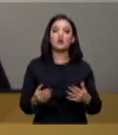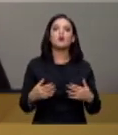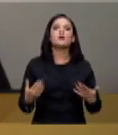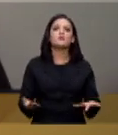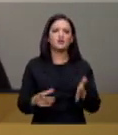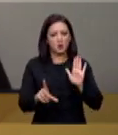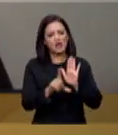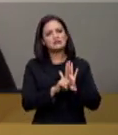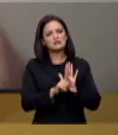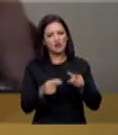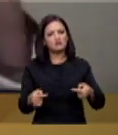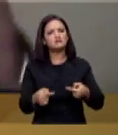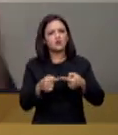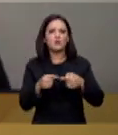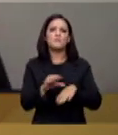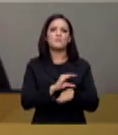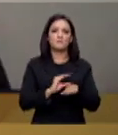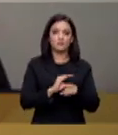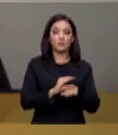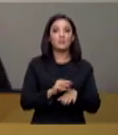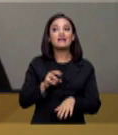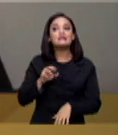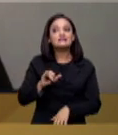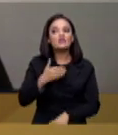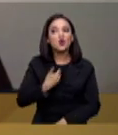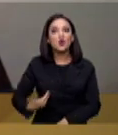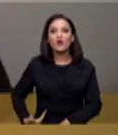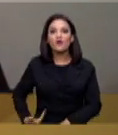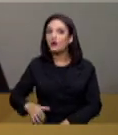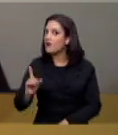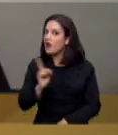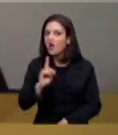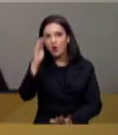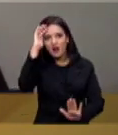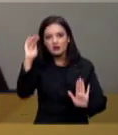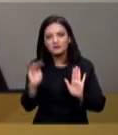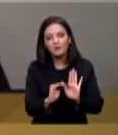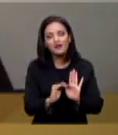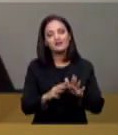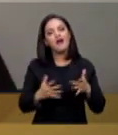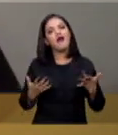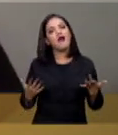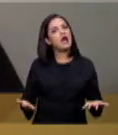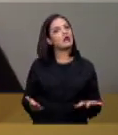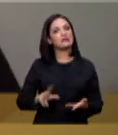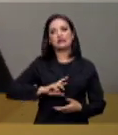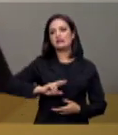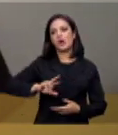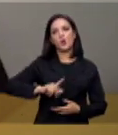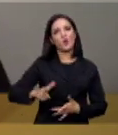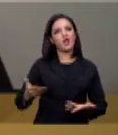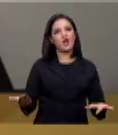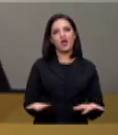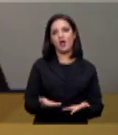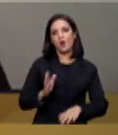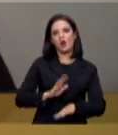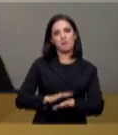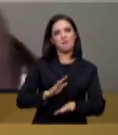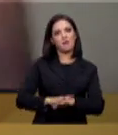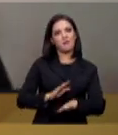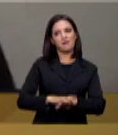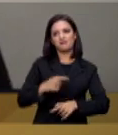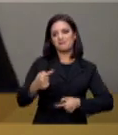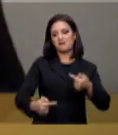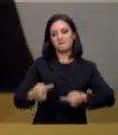com a Constituição. Se houve burla, é uma questão que não podemos examinar nesta sede,